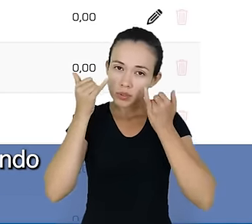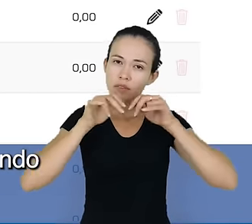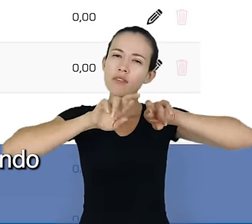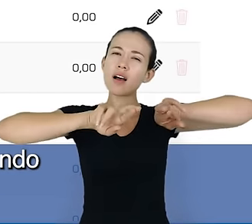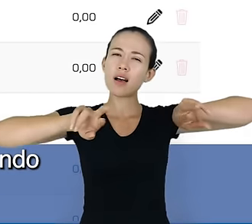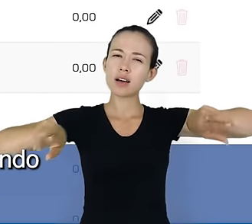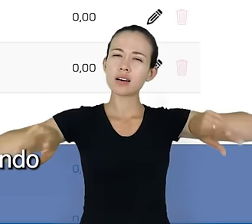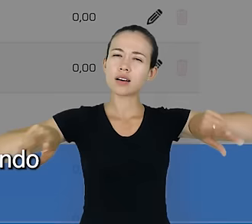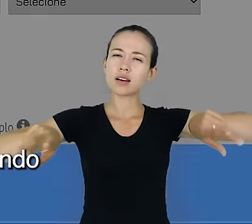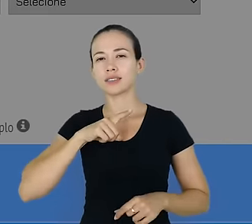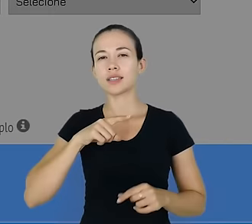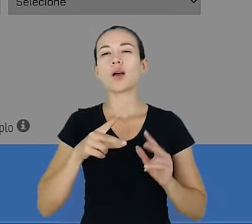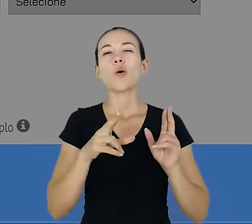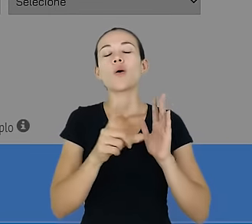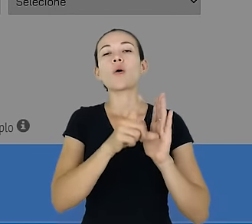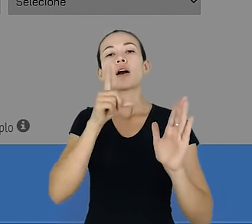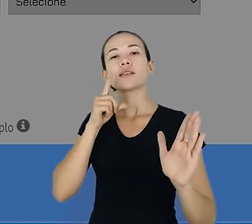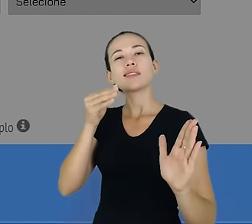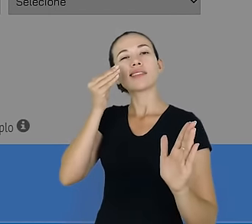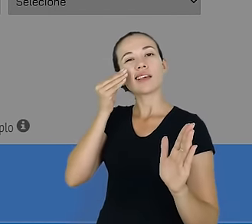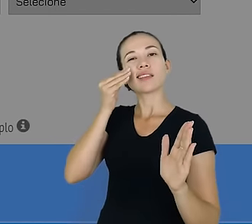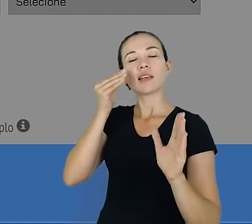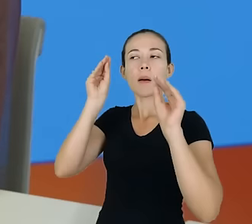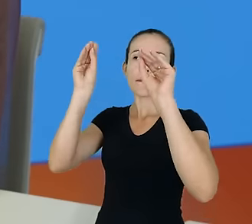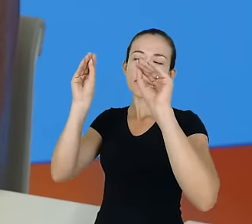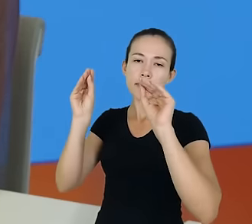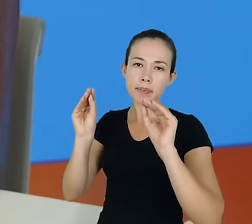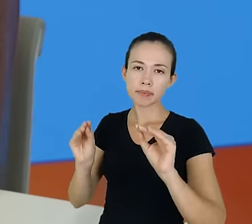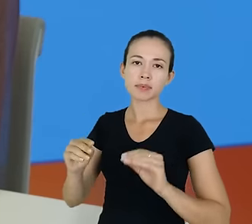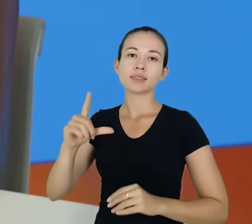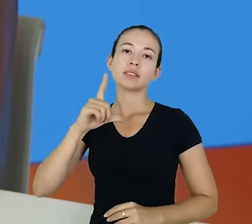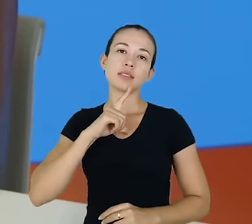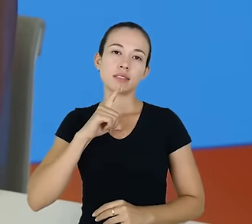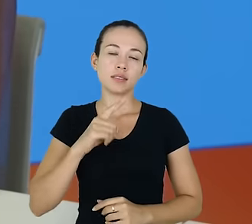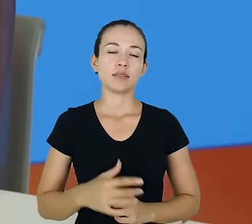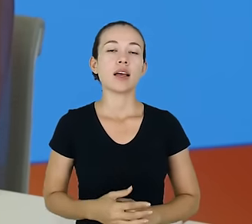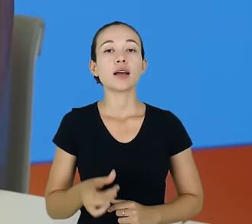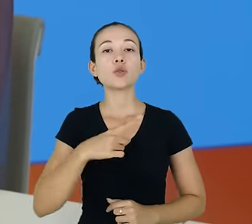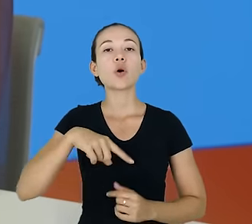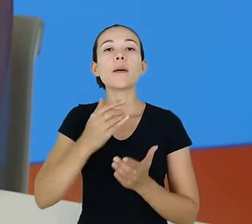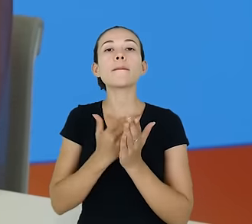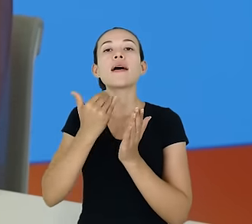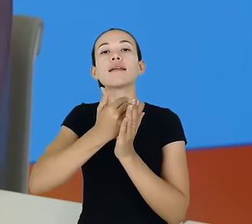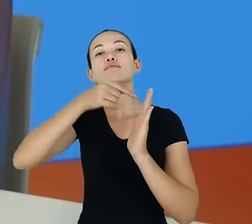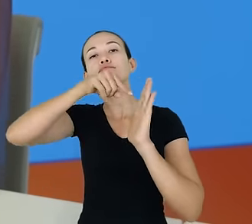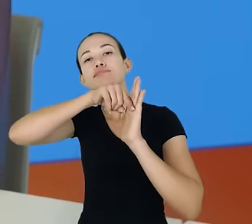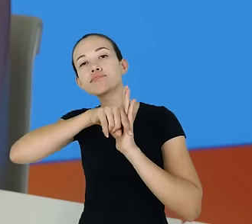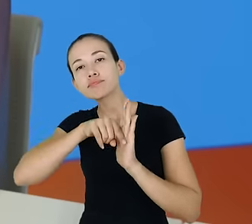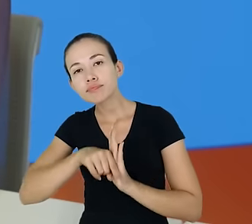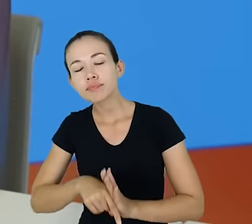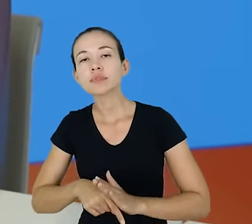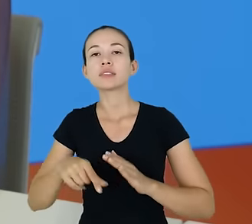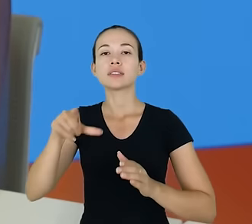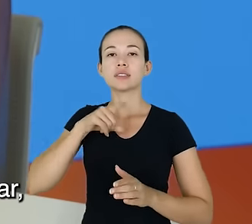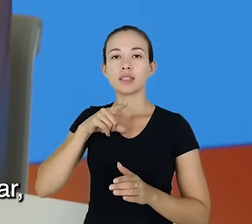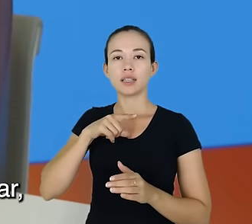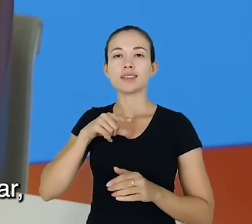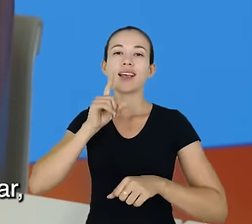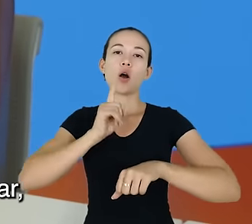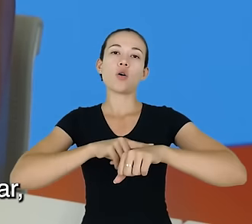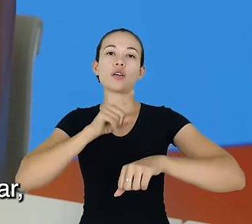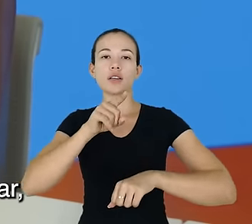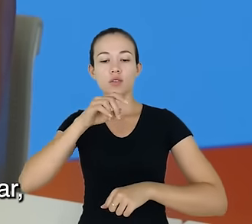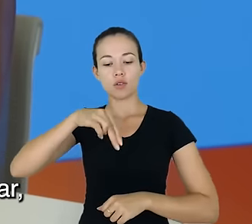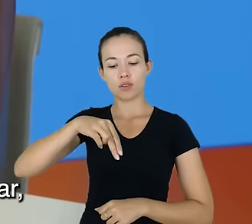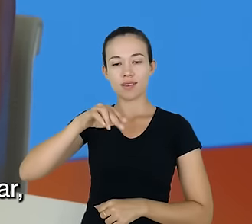gente vai debruçar sobre uma ou outra no momento que a gente for fazer Nossa emissão de nota fiscal essa